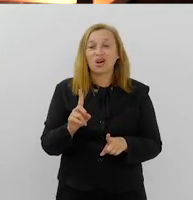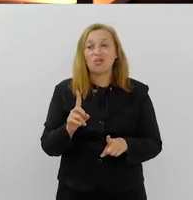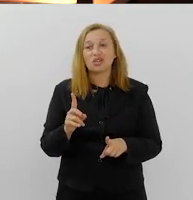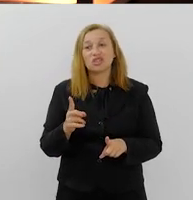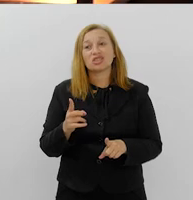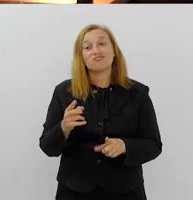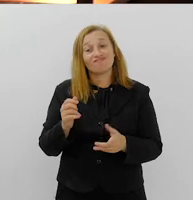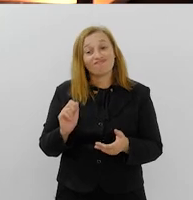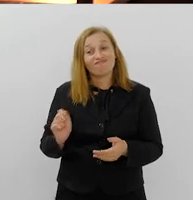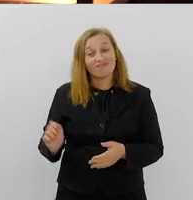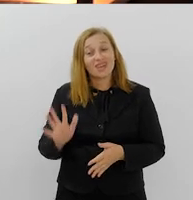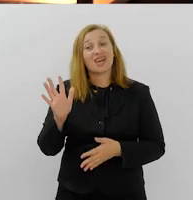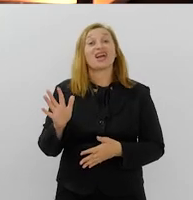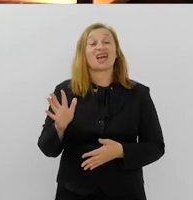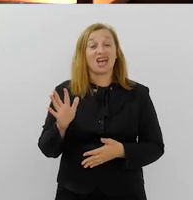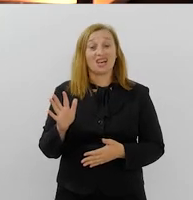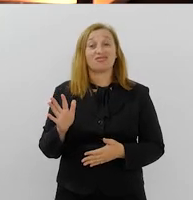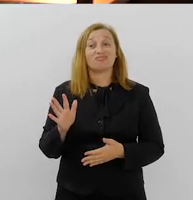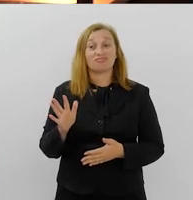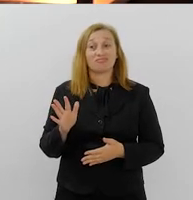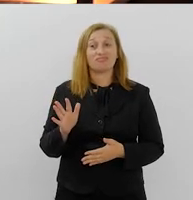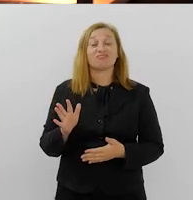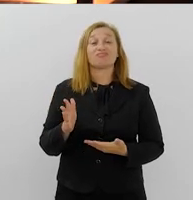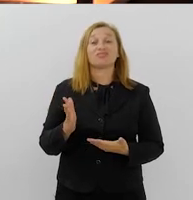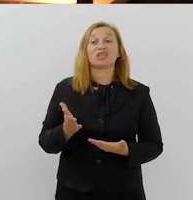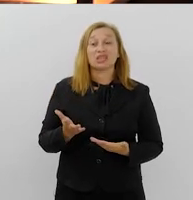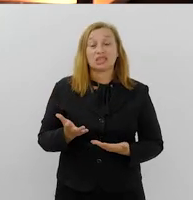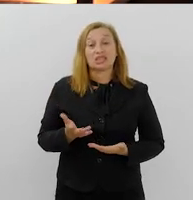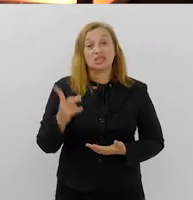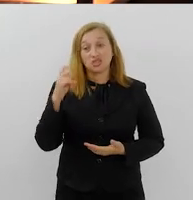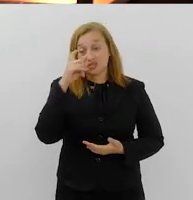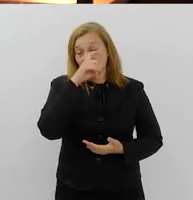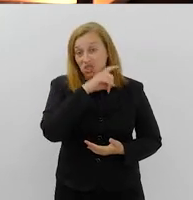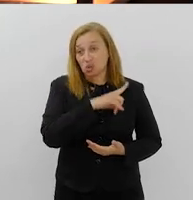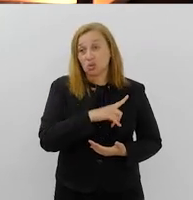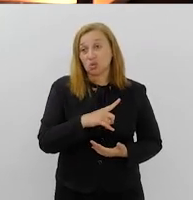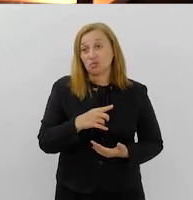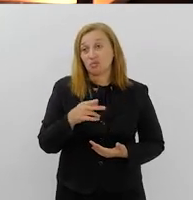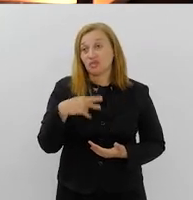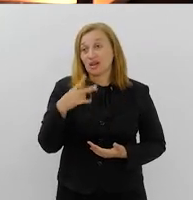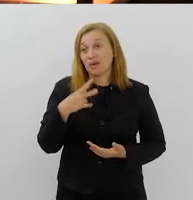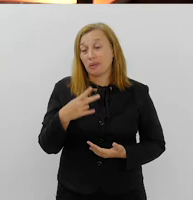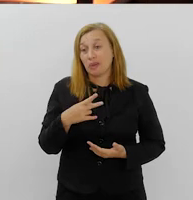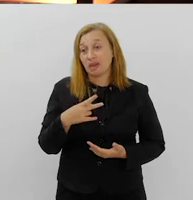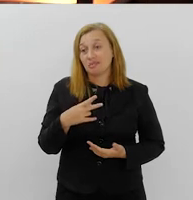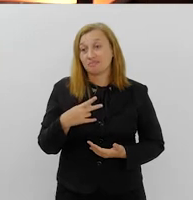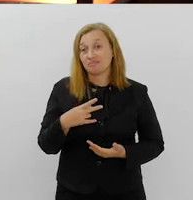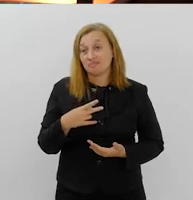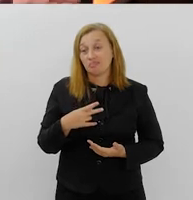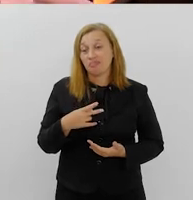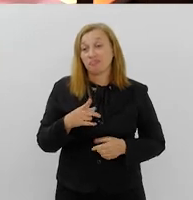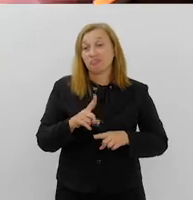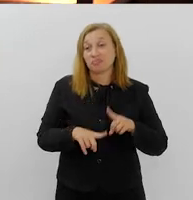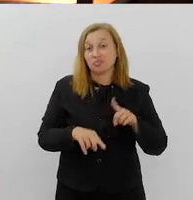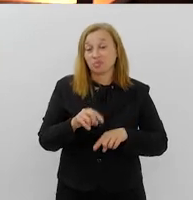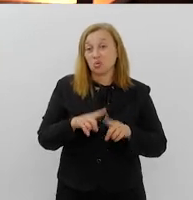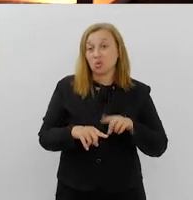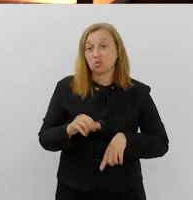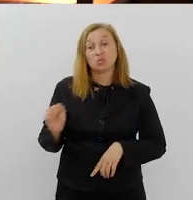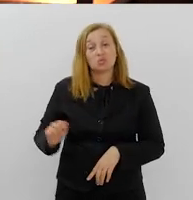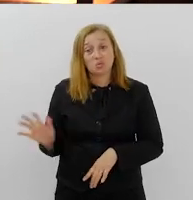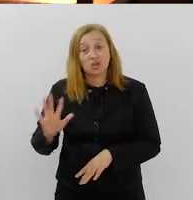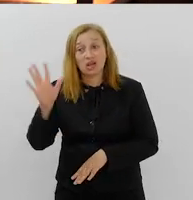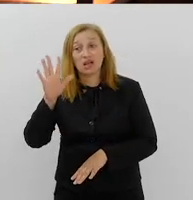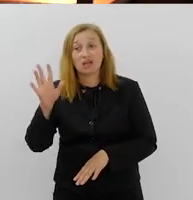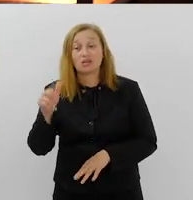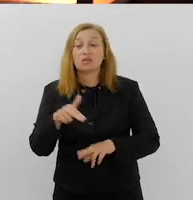que encarece bastante o transporte. É um dos maiores fatores, vamos dizer assim, do encarecimento dos